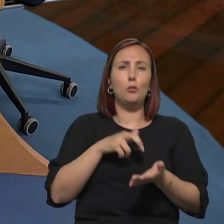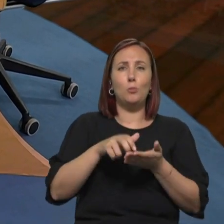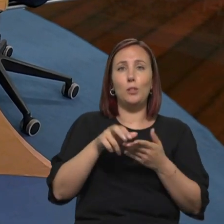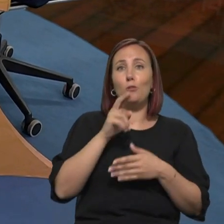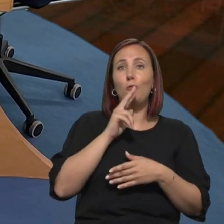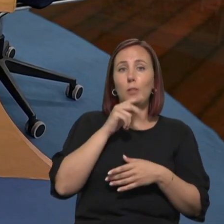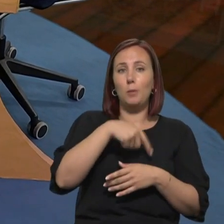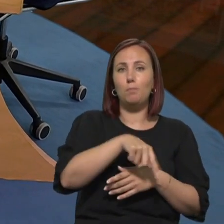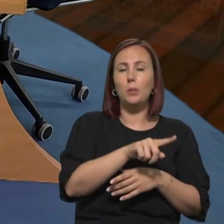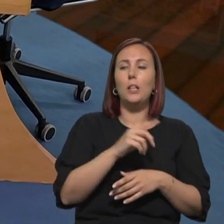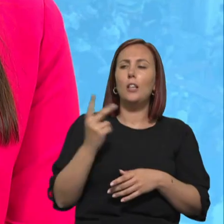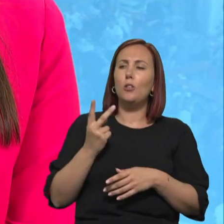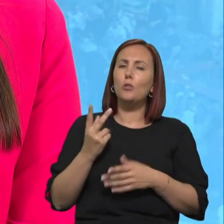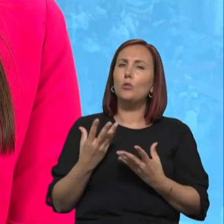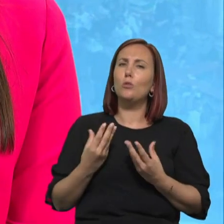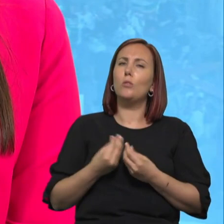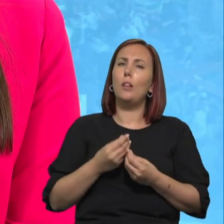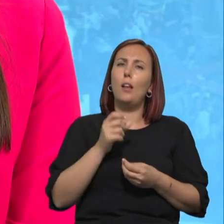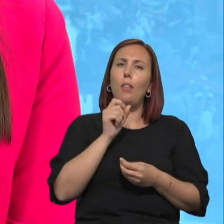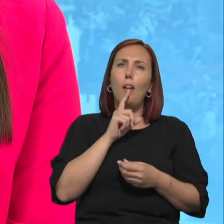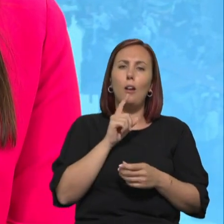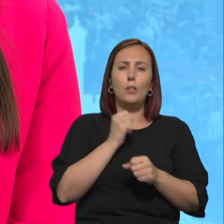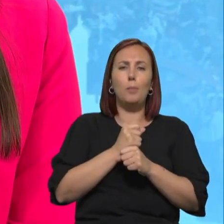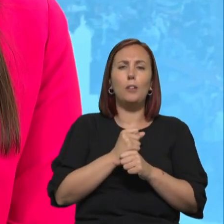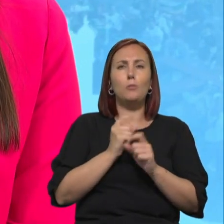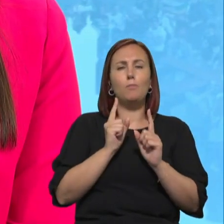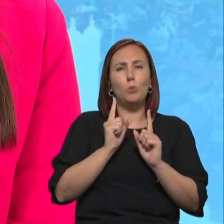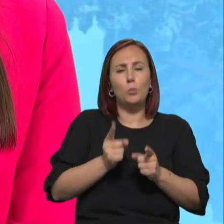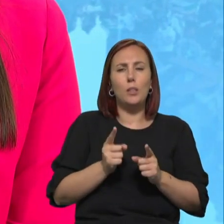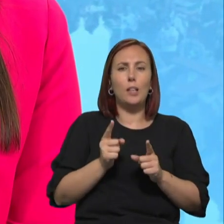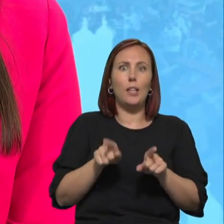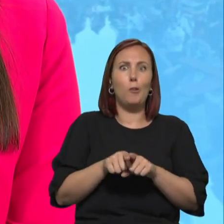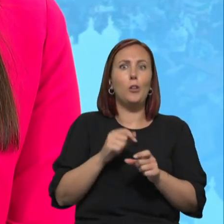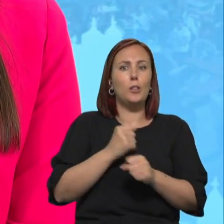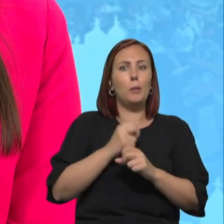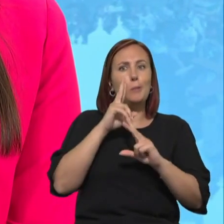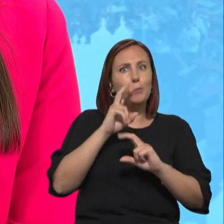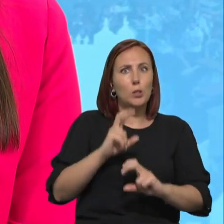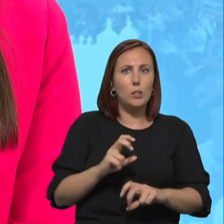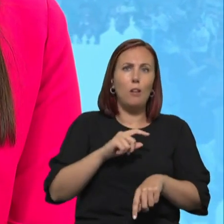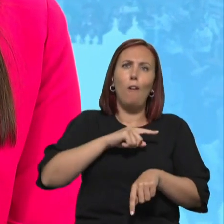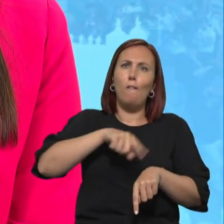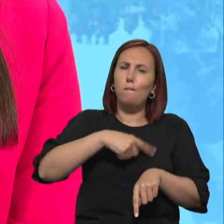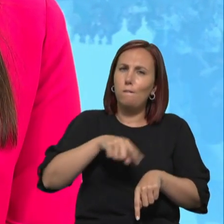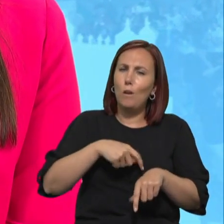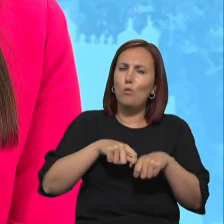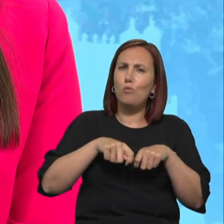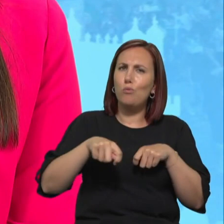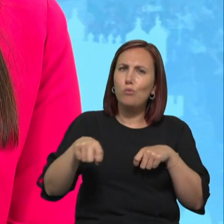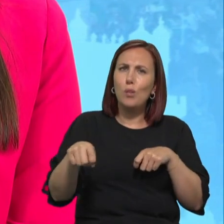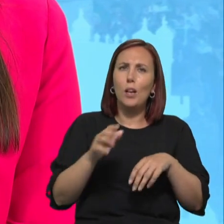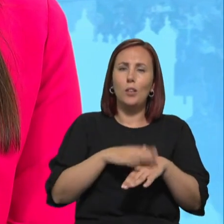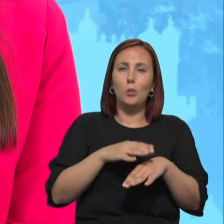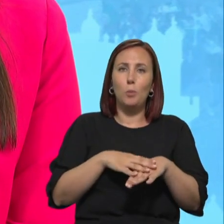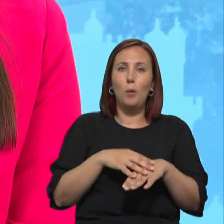juntas pudéssemos começar este trabalho de pesquisa, que foi um trabalho longo e demorado, atendendo a uma